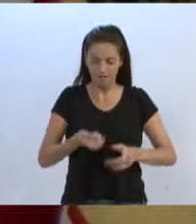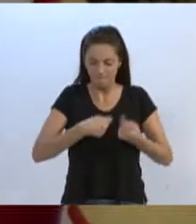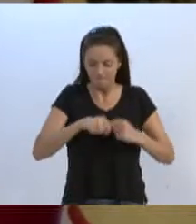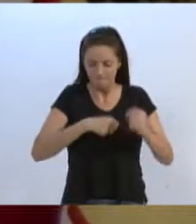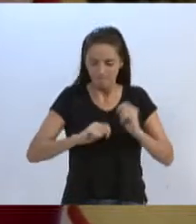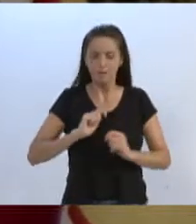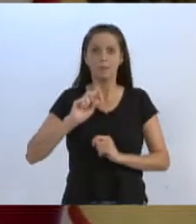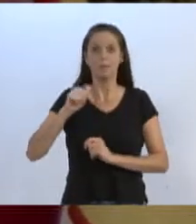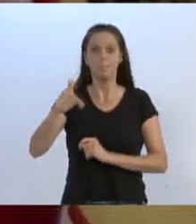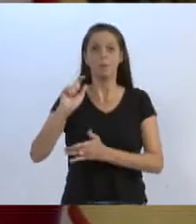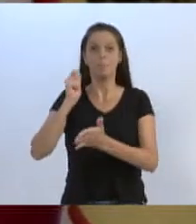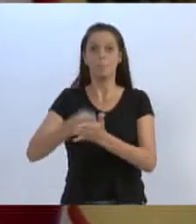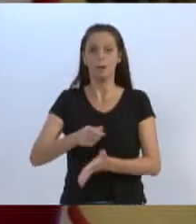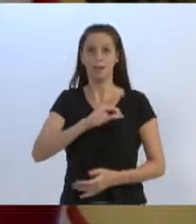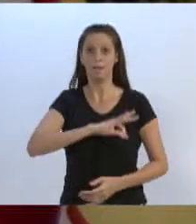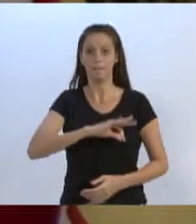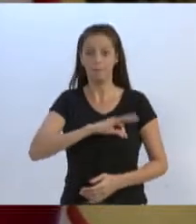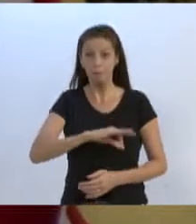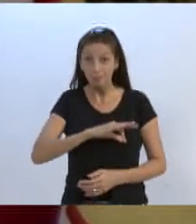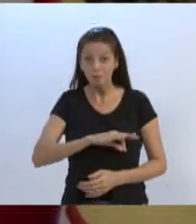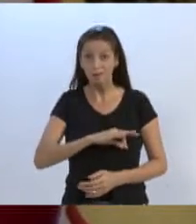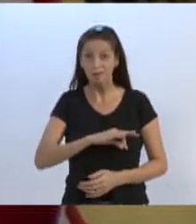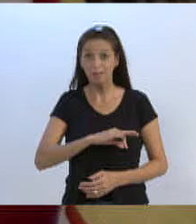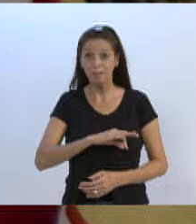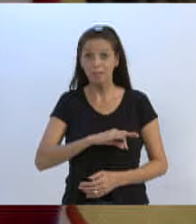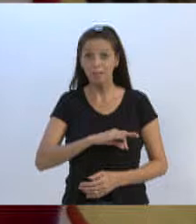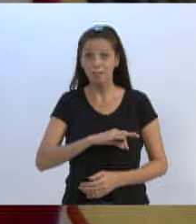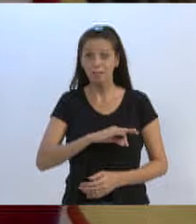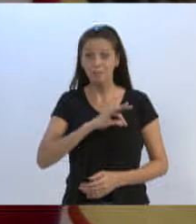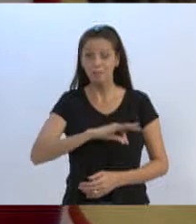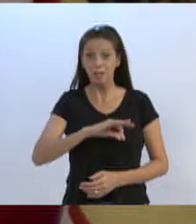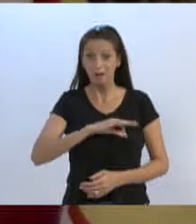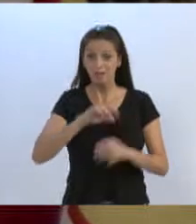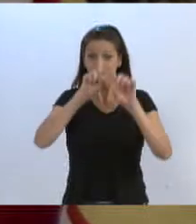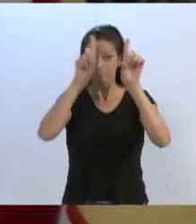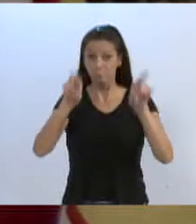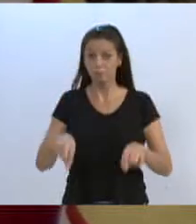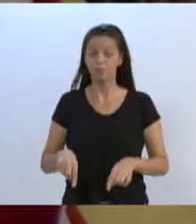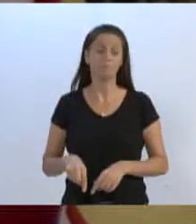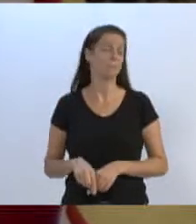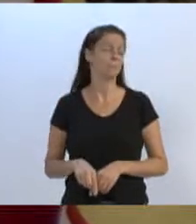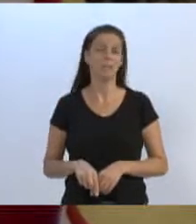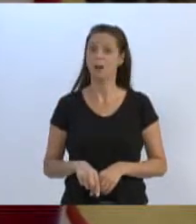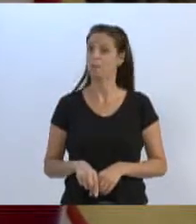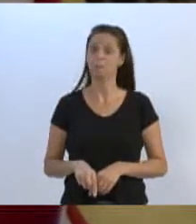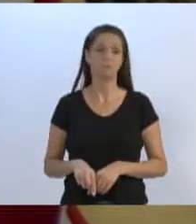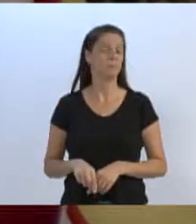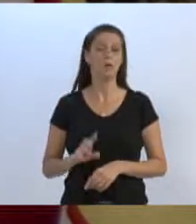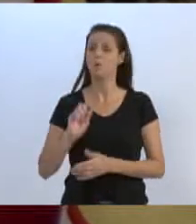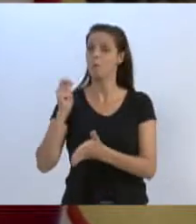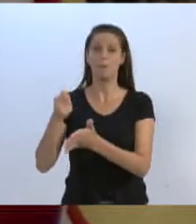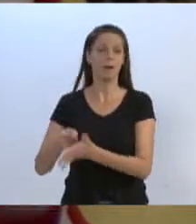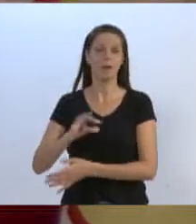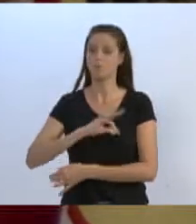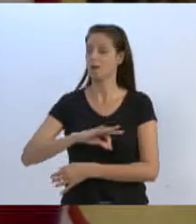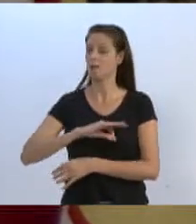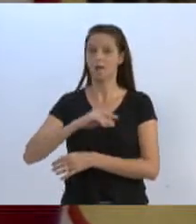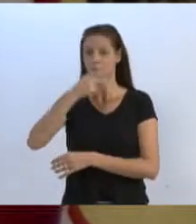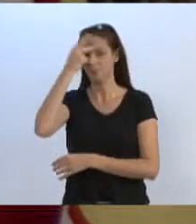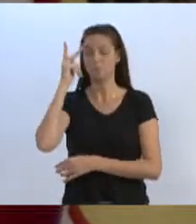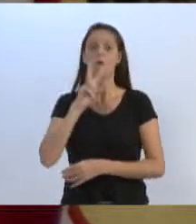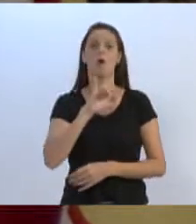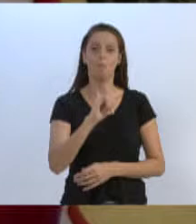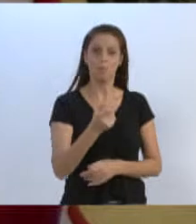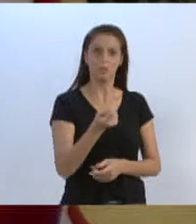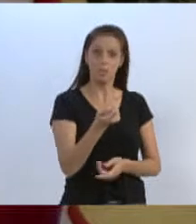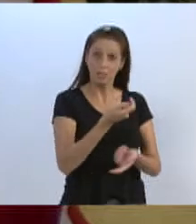de pagamento, eu não vou fazer isso. Se é para economizar, é para usar o dinheiro para limpar rio, vereador Beck, vereador Ito, é para trazer recursos